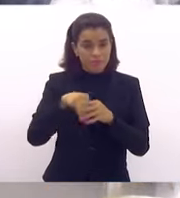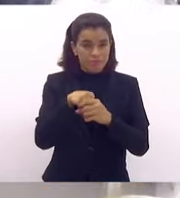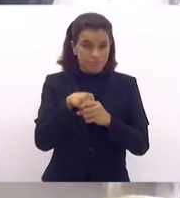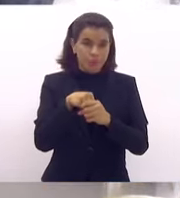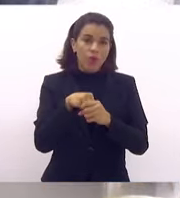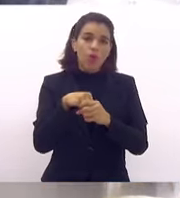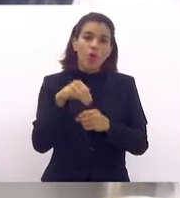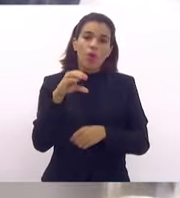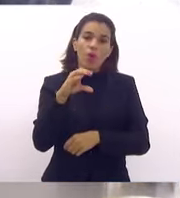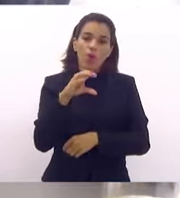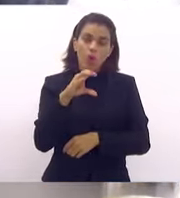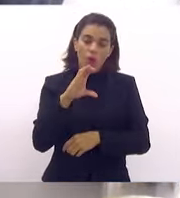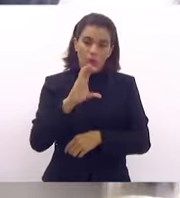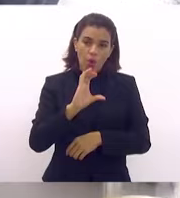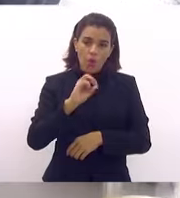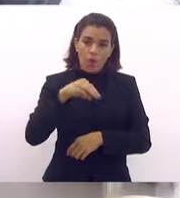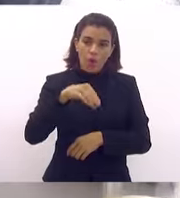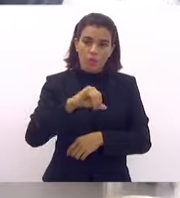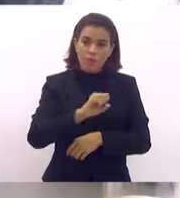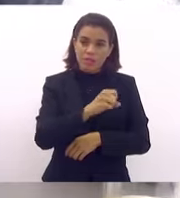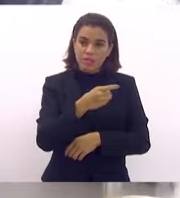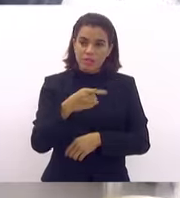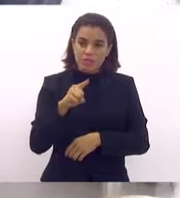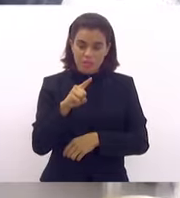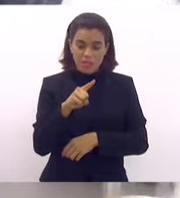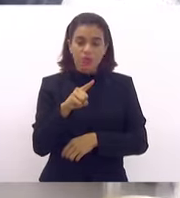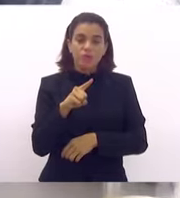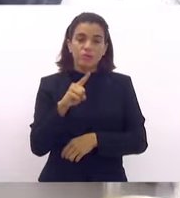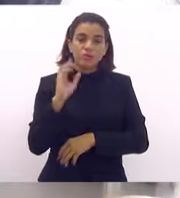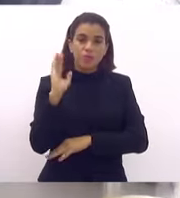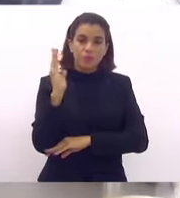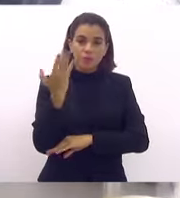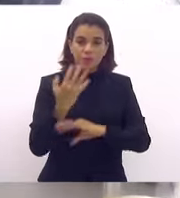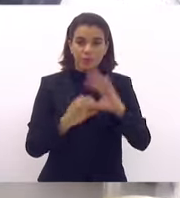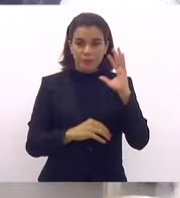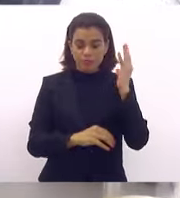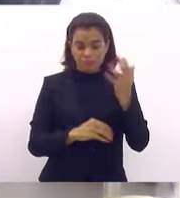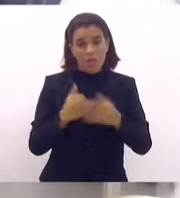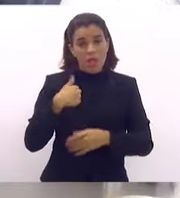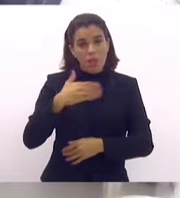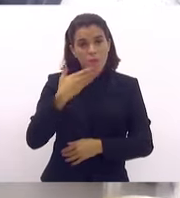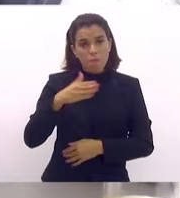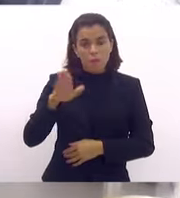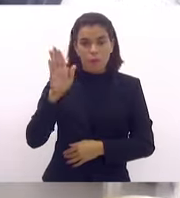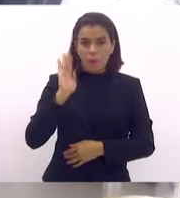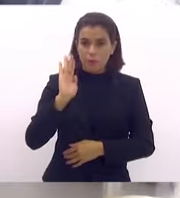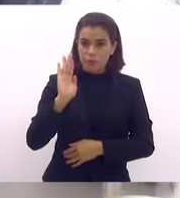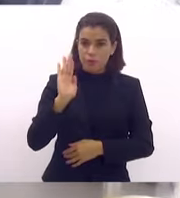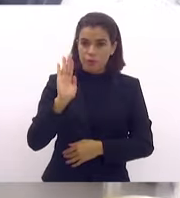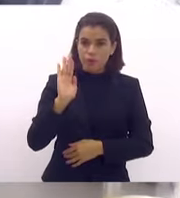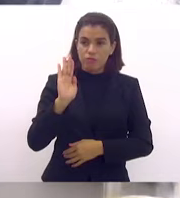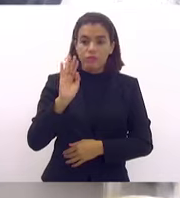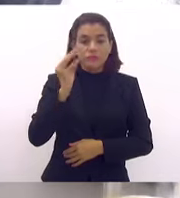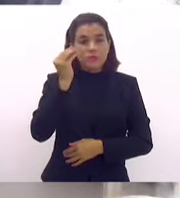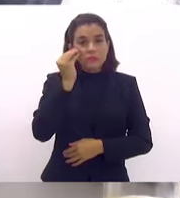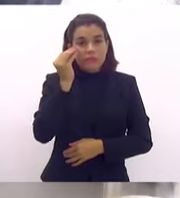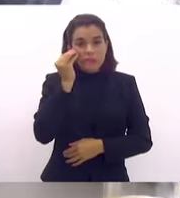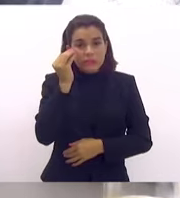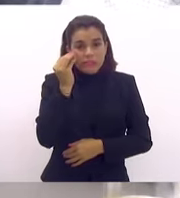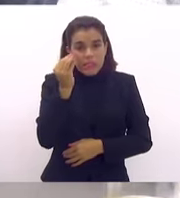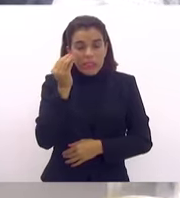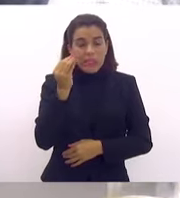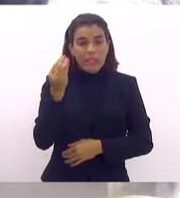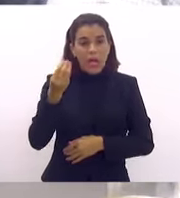deputado Jorge Felipe, que é um grande parceiro. Eu me comprometo com vocês de tentar